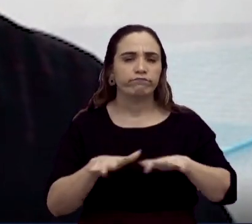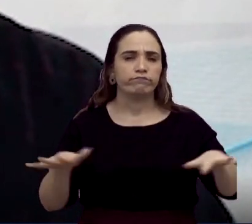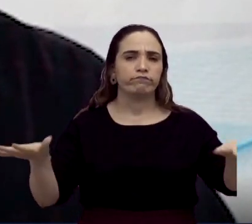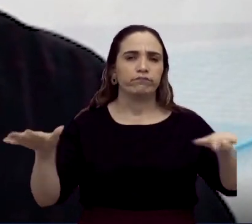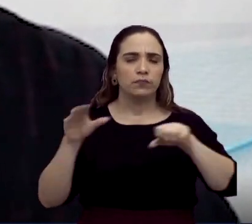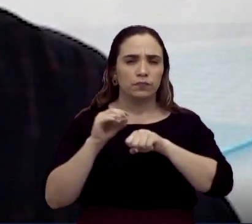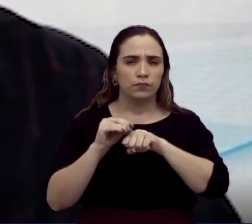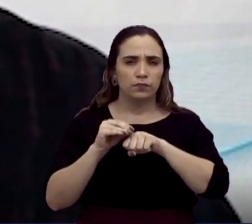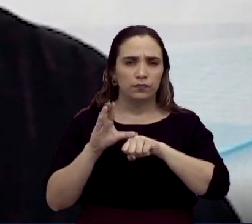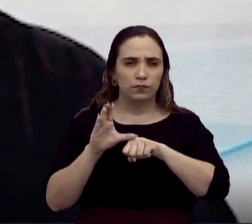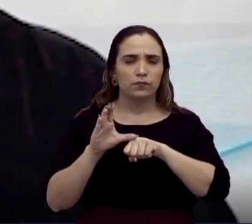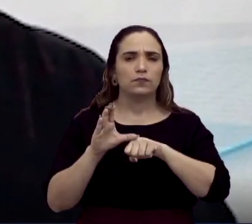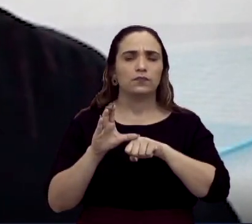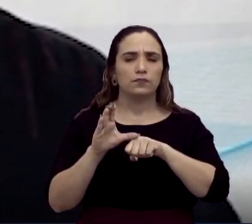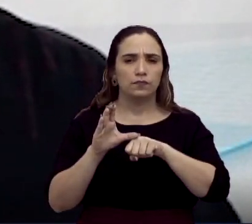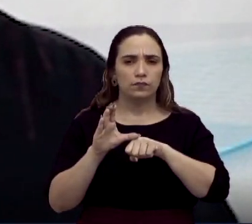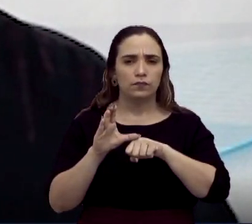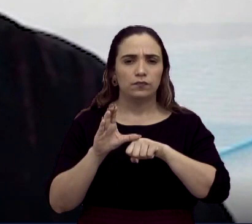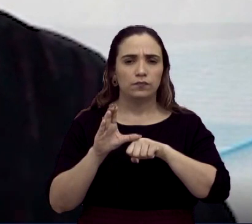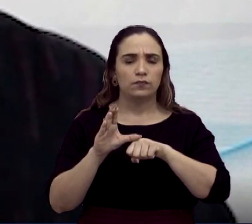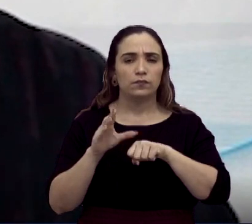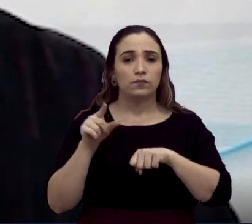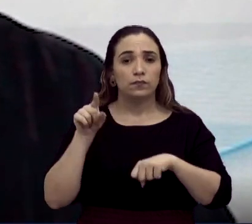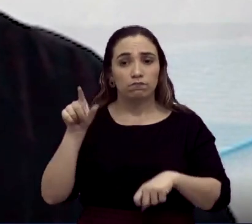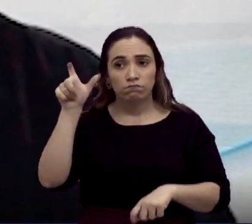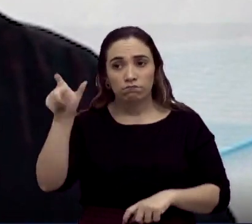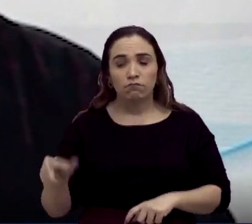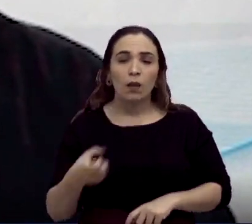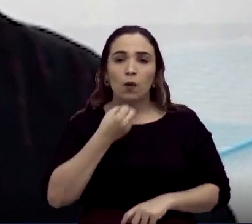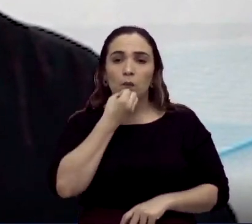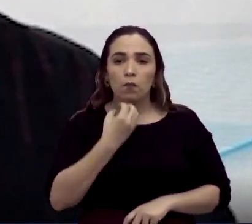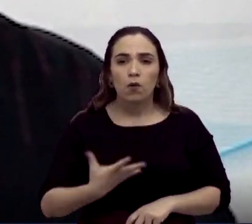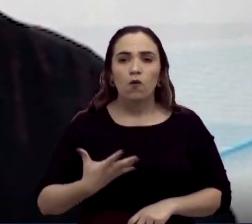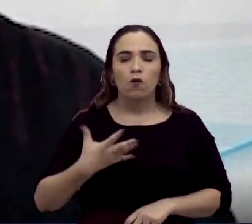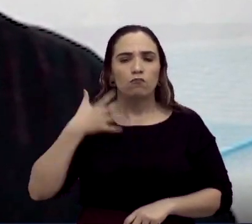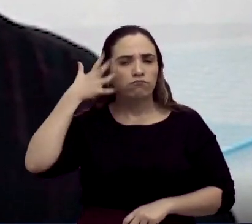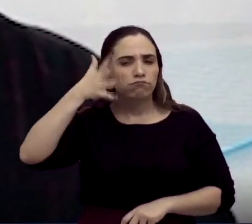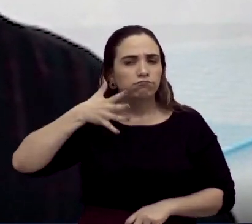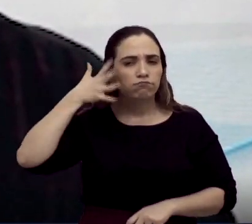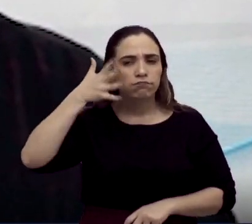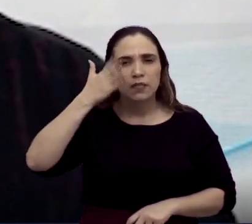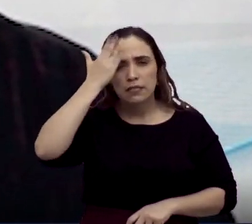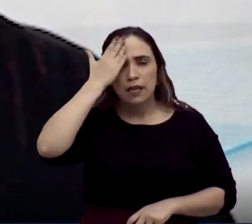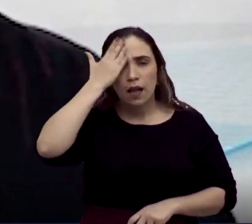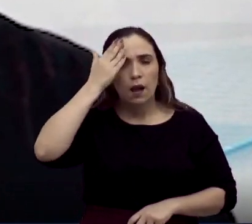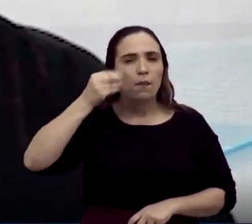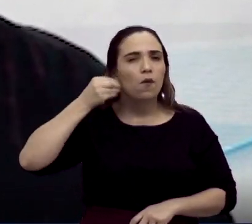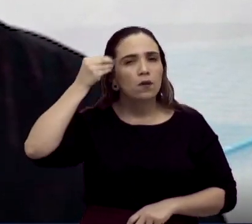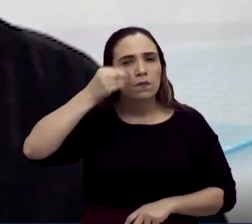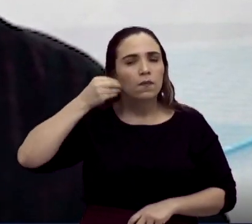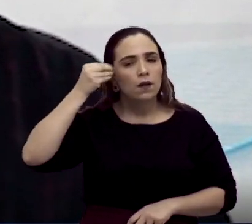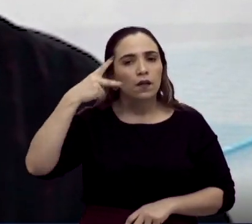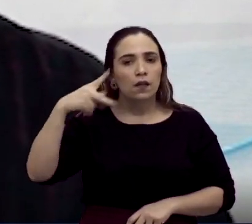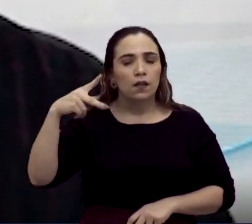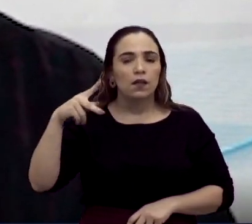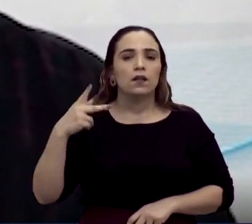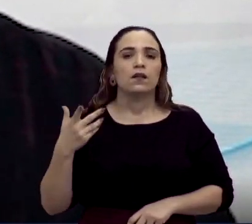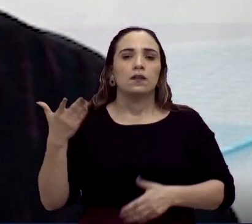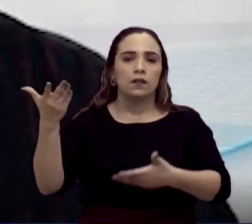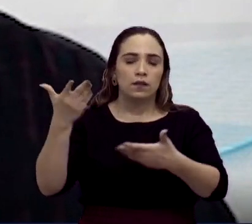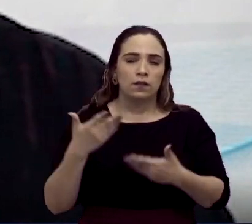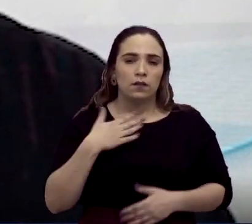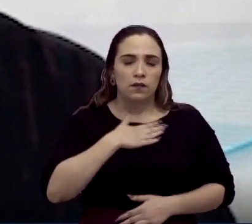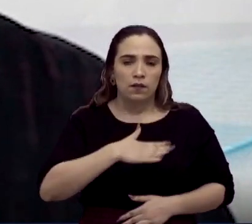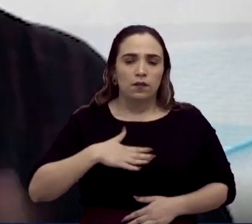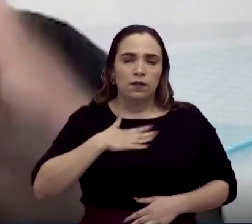uma pessoa muito articulada e que sabe exatamente do que está falando. Satisfação de trazer aqui, Tiziana. Por